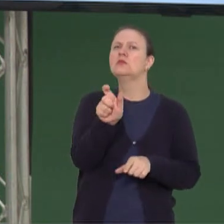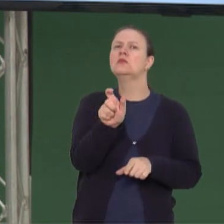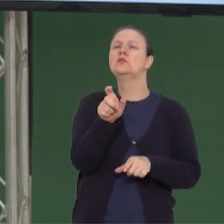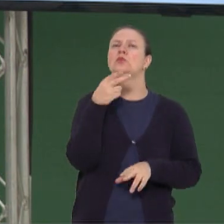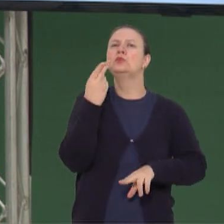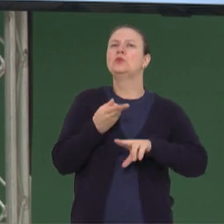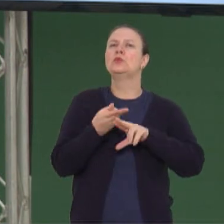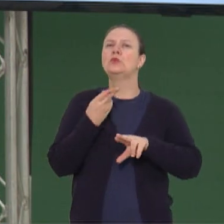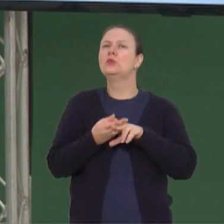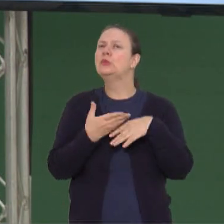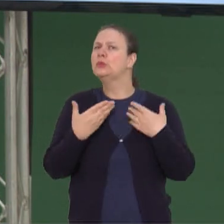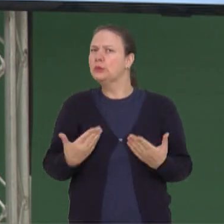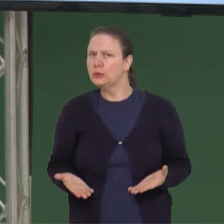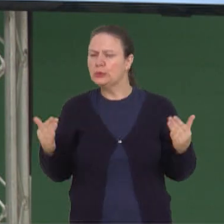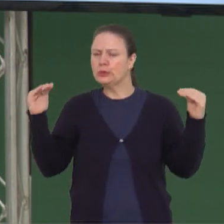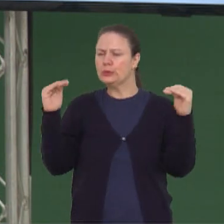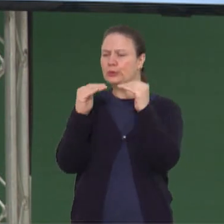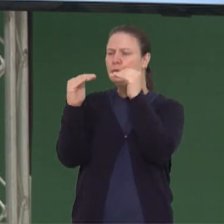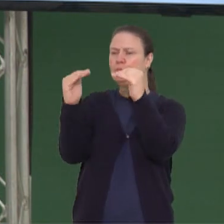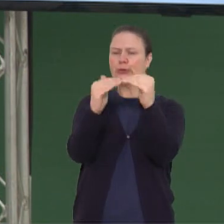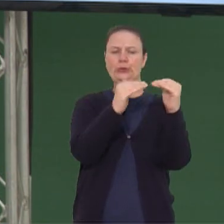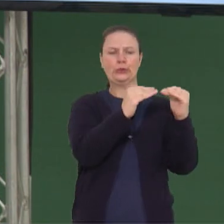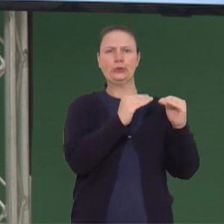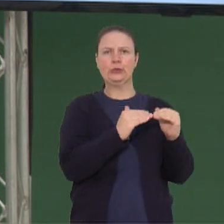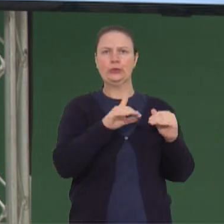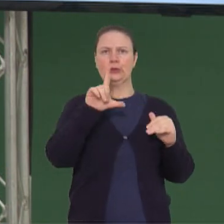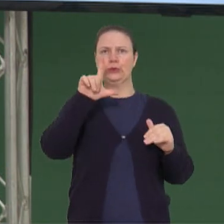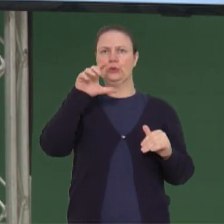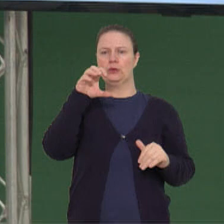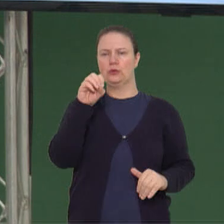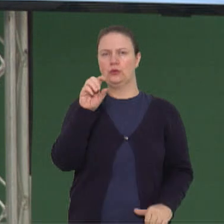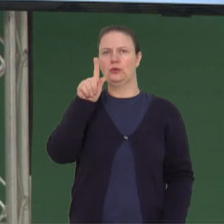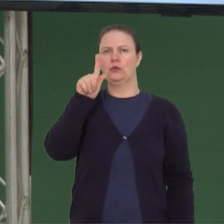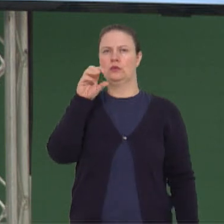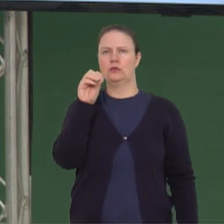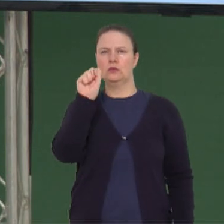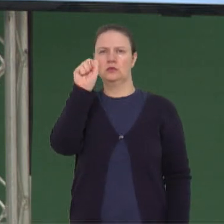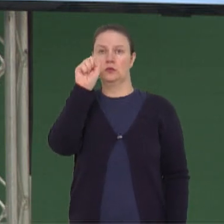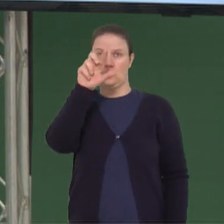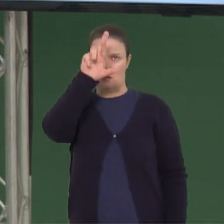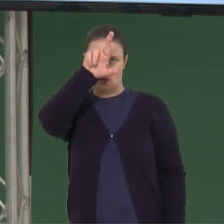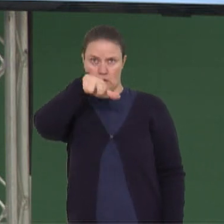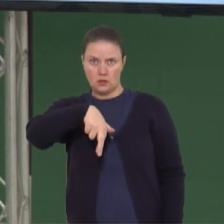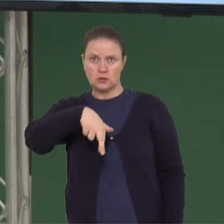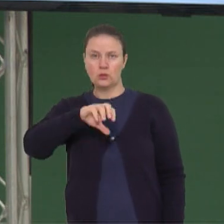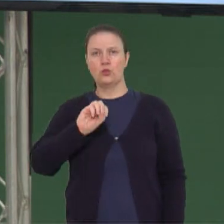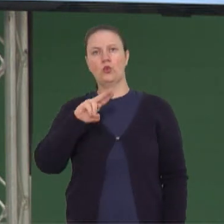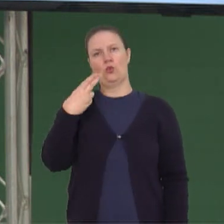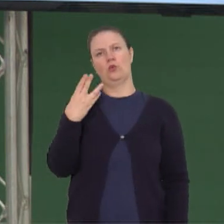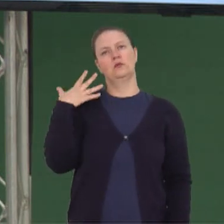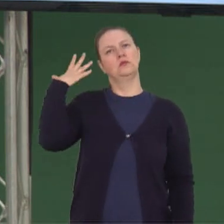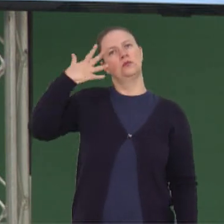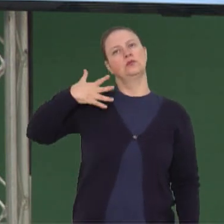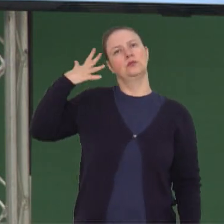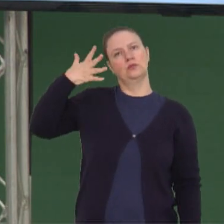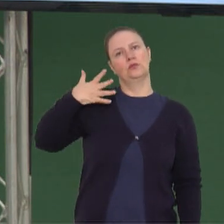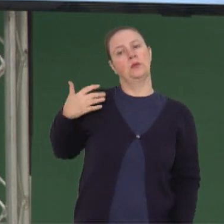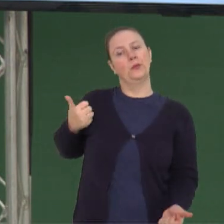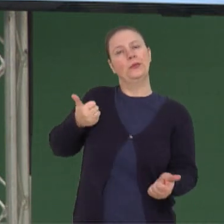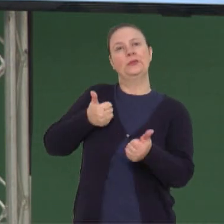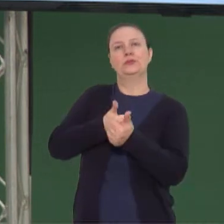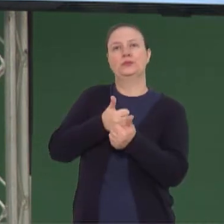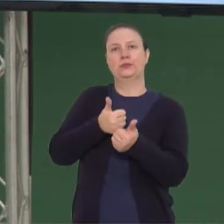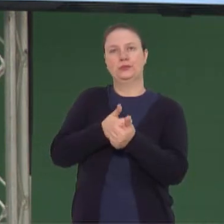modernos contemporâneos concordam em traduzir logos é por razão ou discurso. É o que está mais